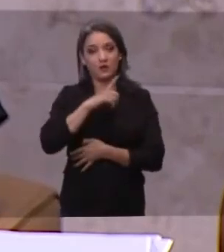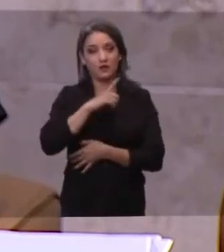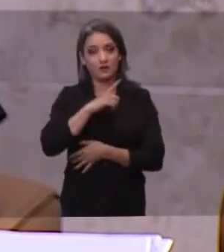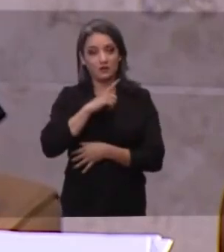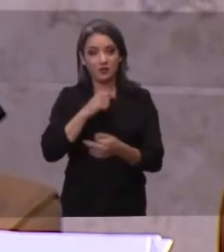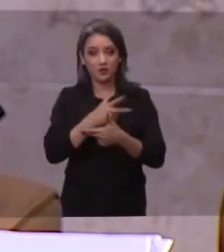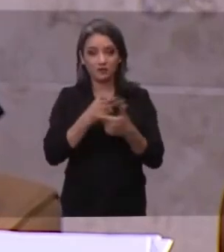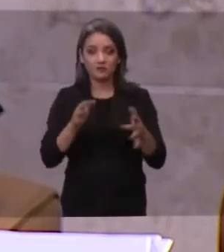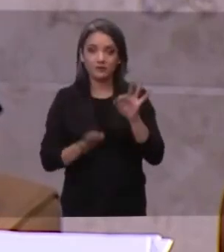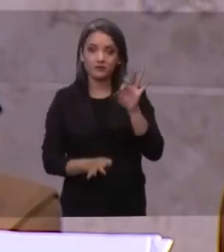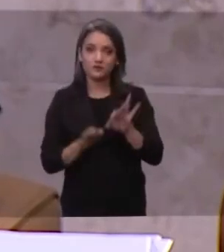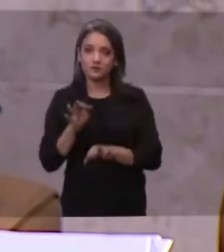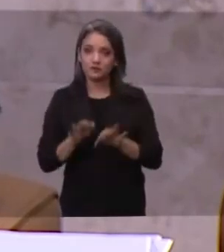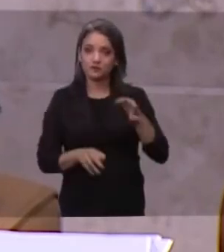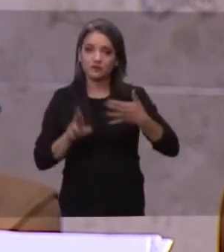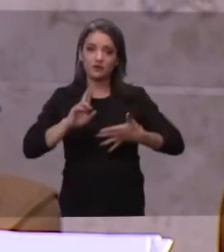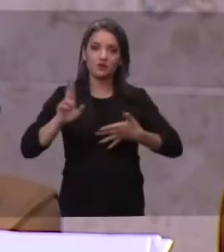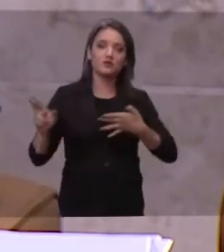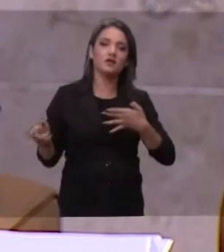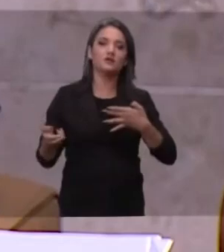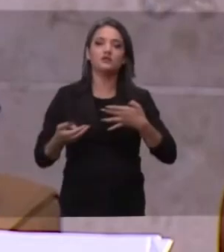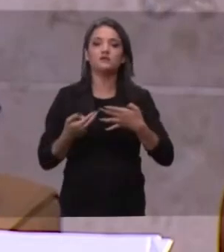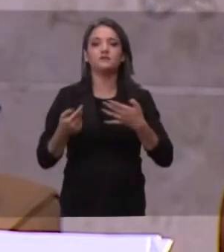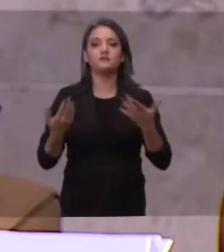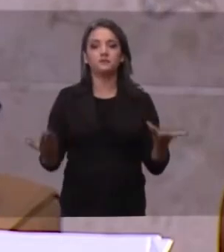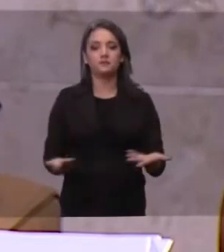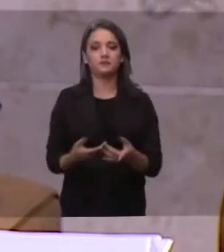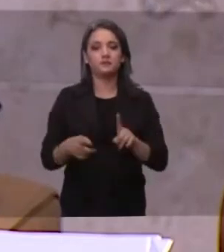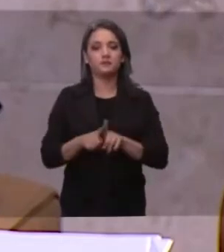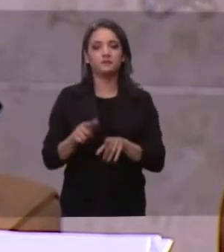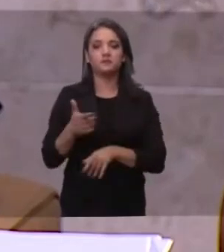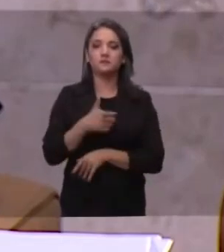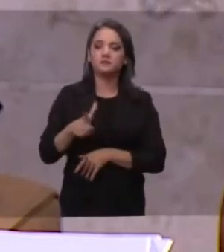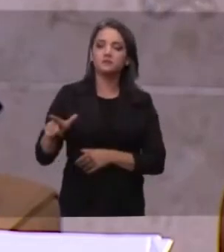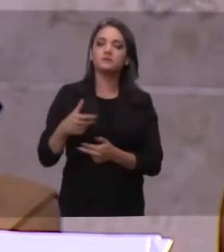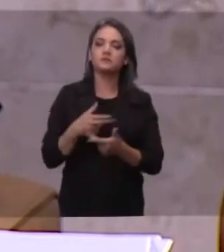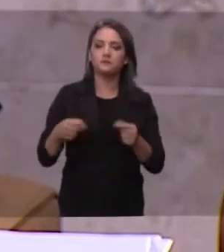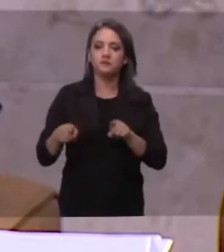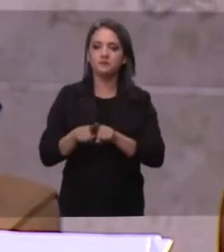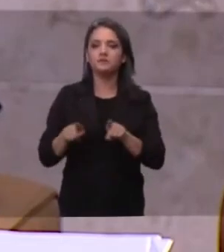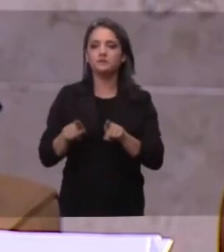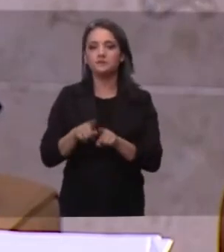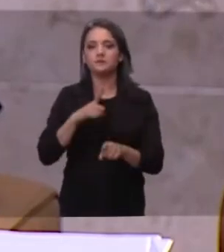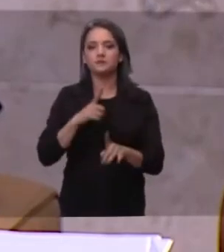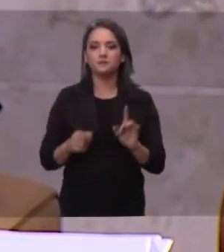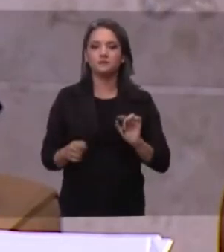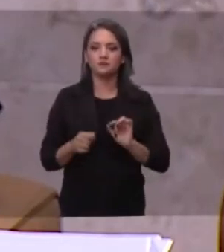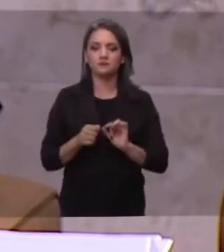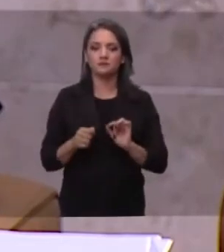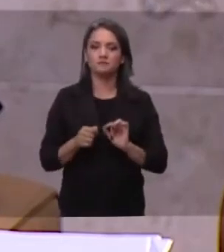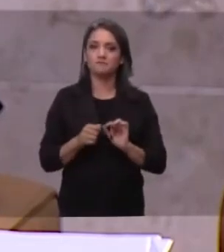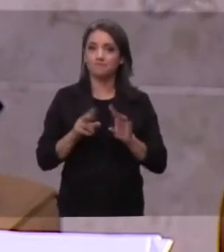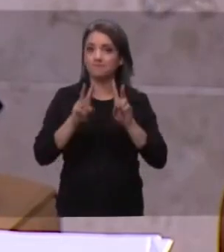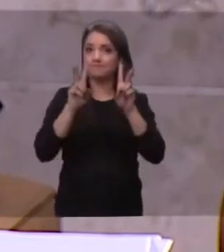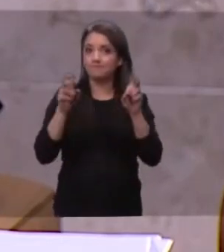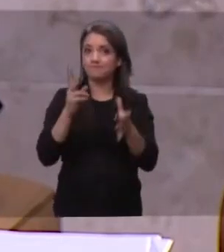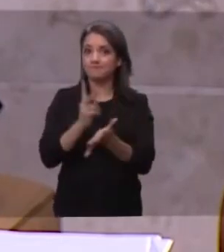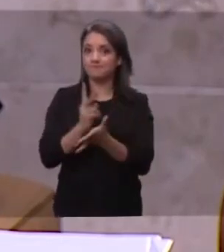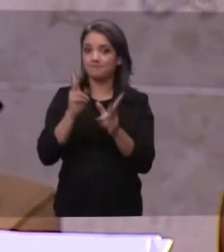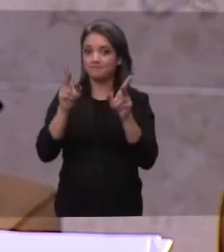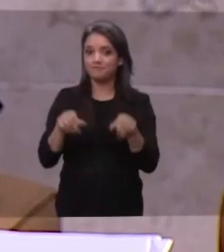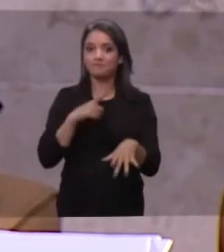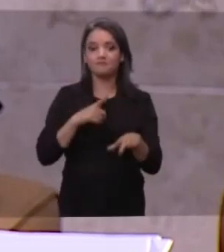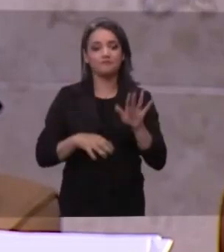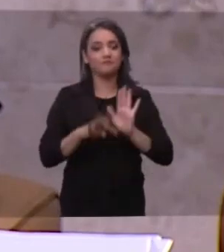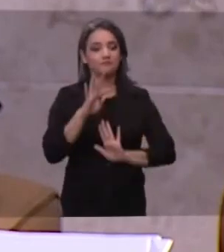do julgamento deste recurso em relação aos demais casos que tratem ou venham a tratar do mesmo tema, sugere a fixação